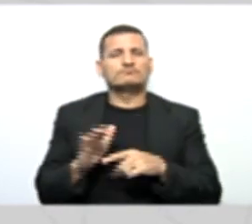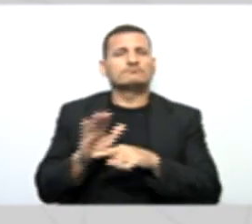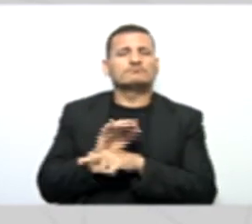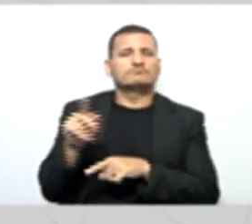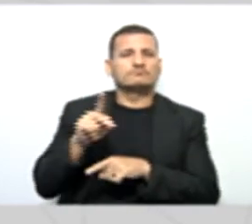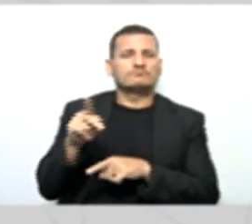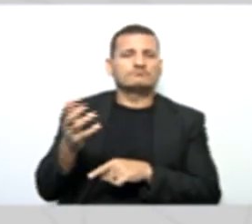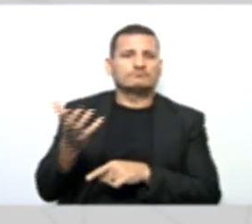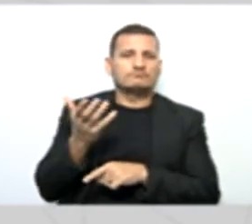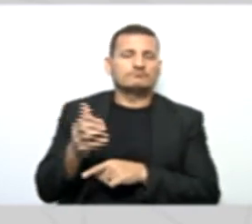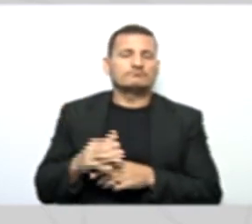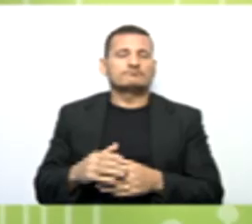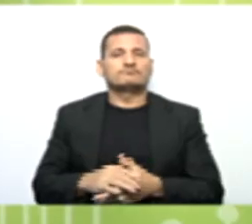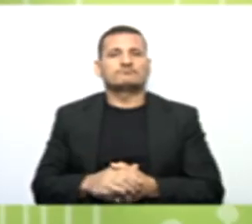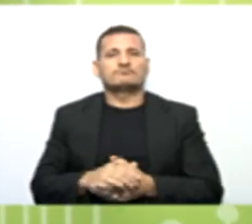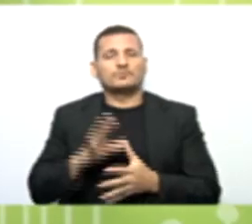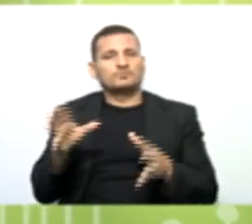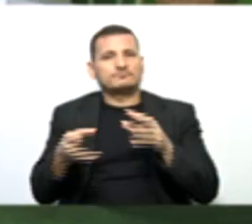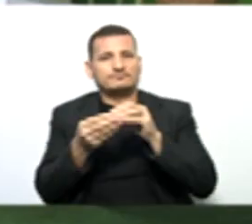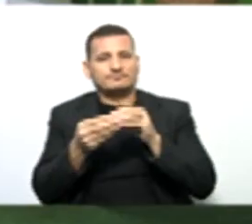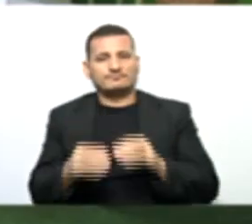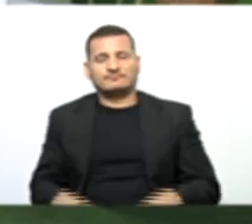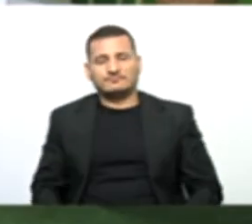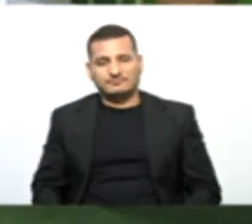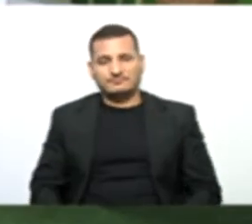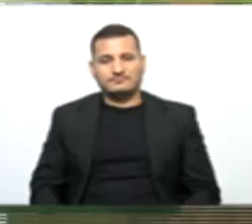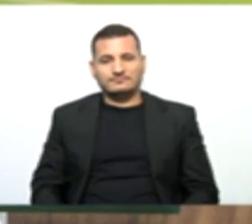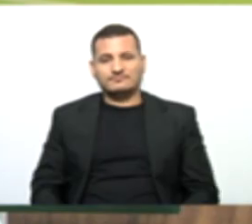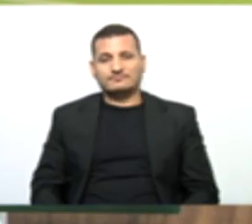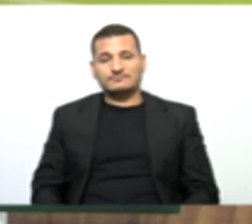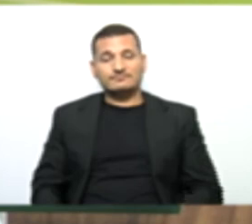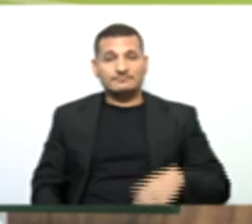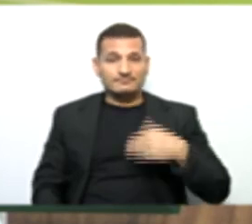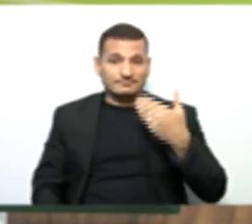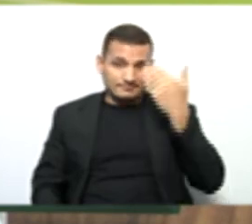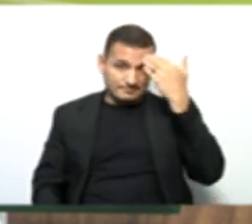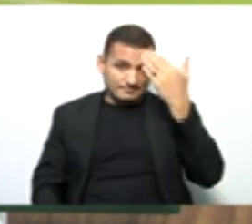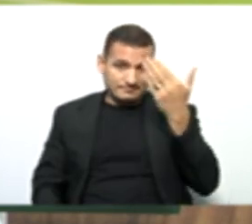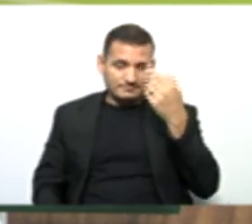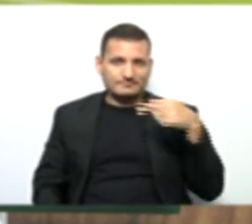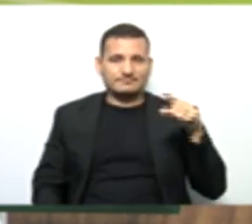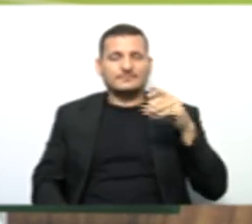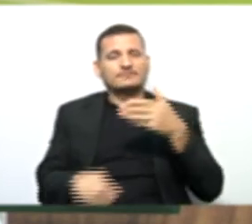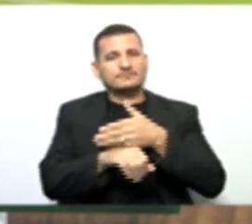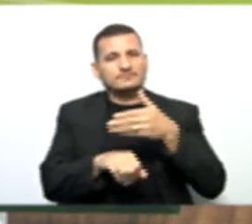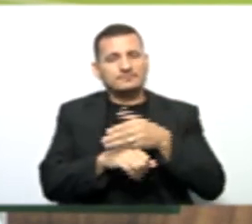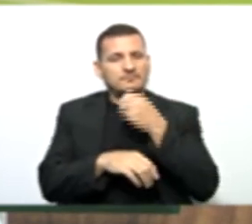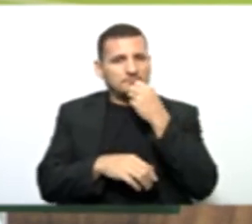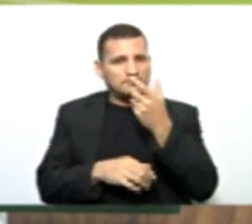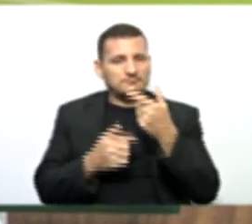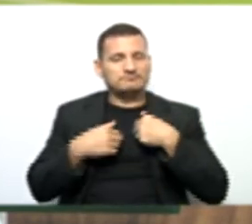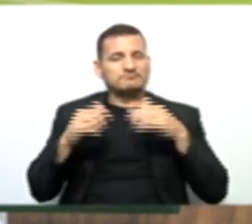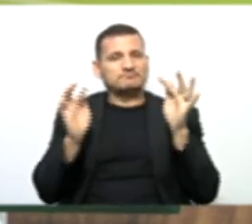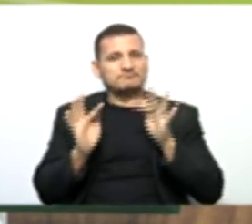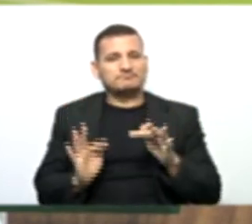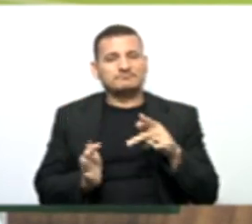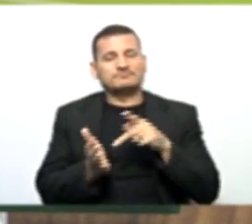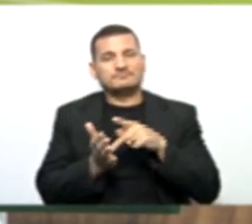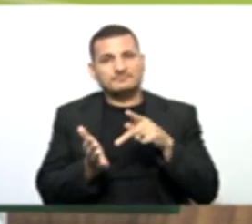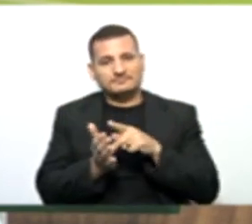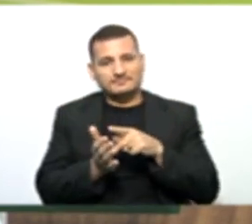final, professor Eduardo? Muito obrigado pela participação. Foi muito boa. Fiquei muito feliz mesmo com a